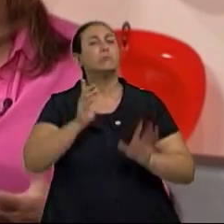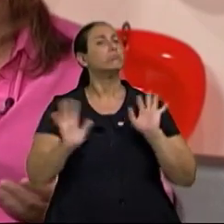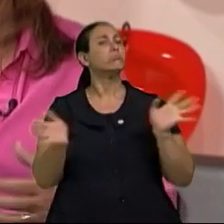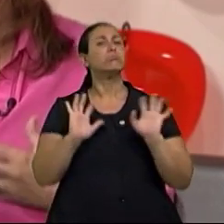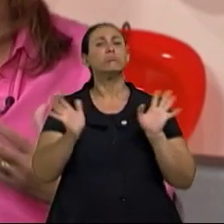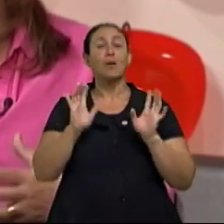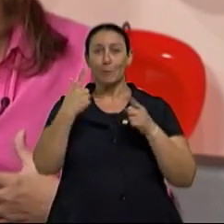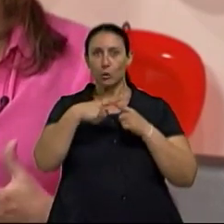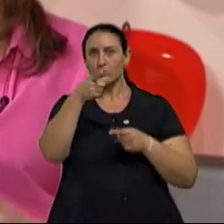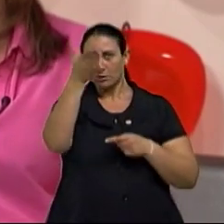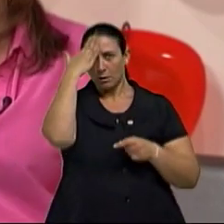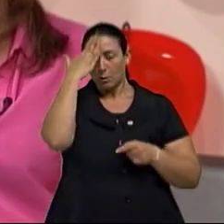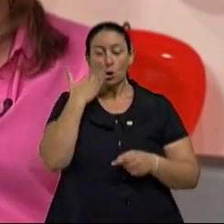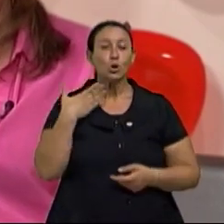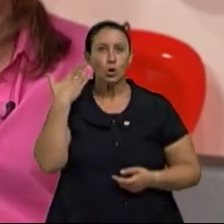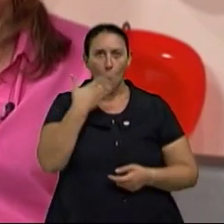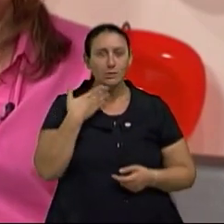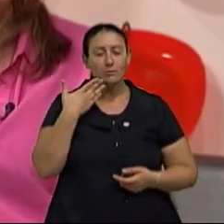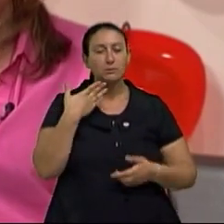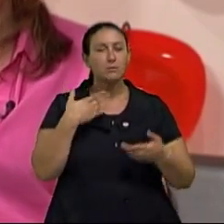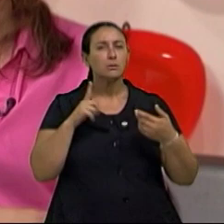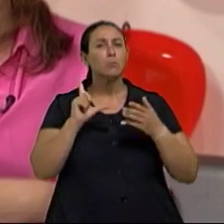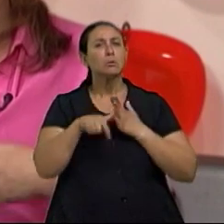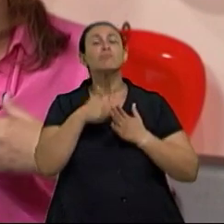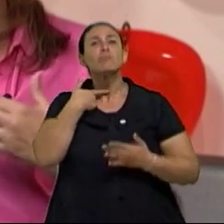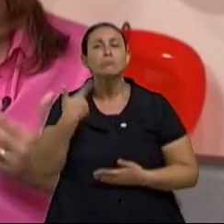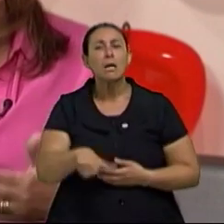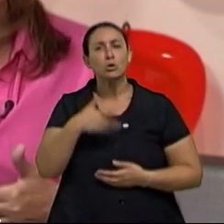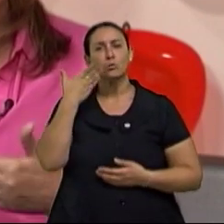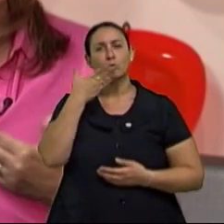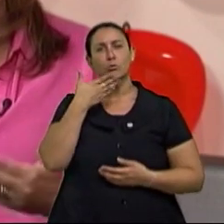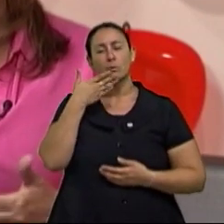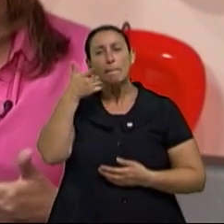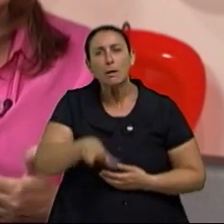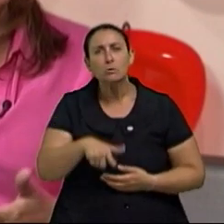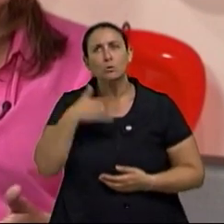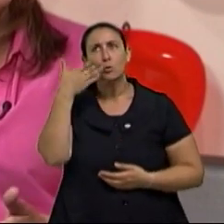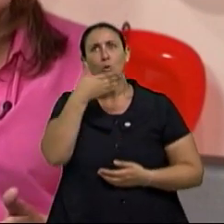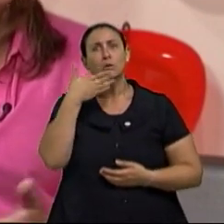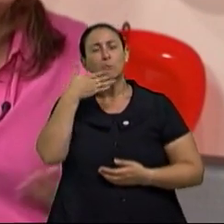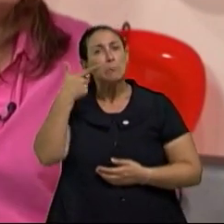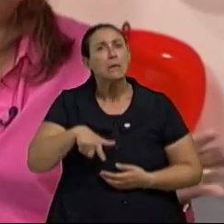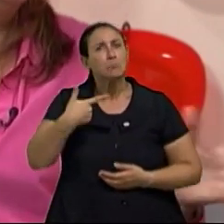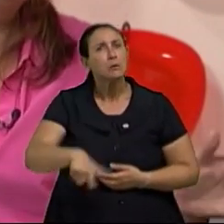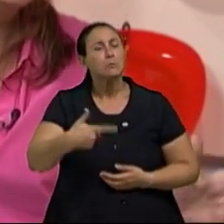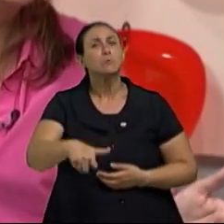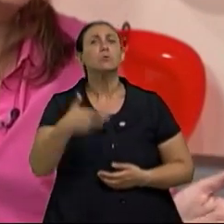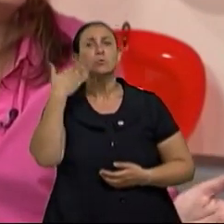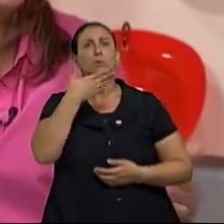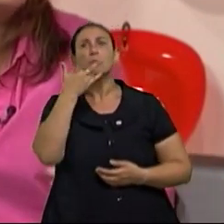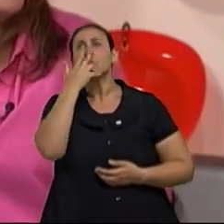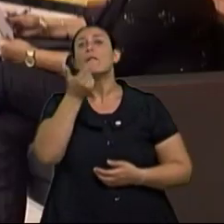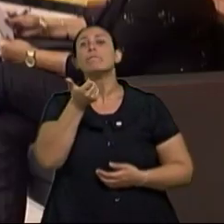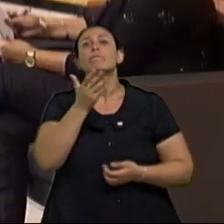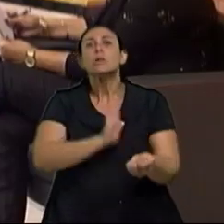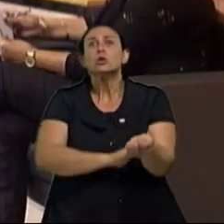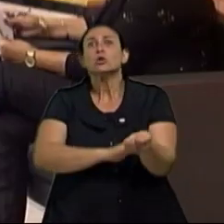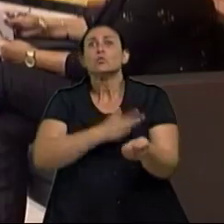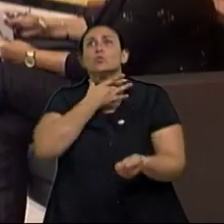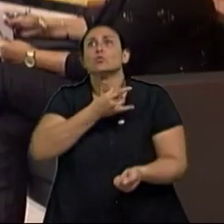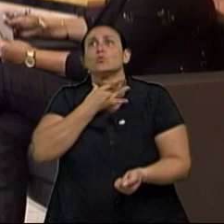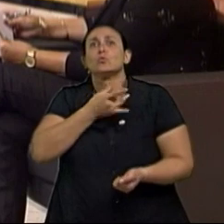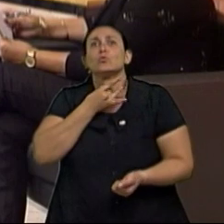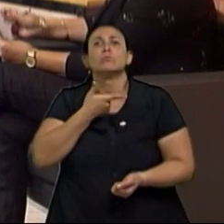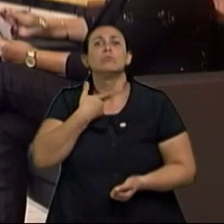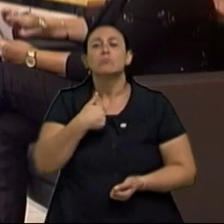Porque doce, à medida que você consome muito açúcar, você tem mais compulsão por açúcar. É como um vício, já tem pesquisa